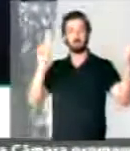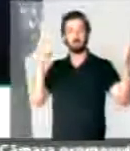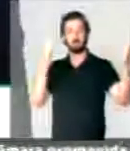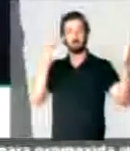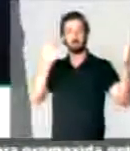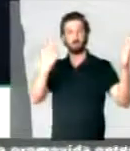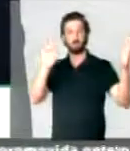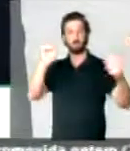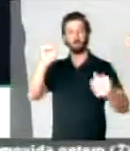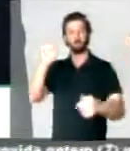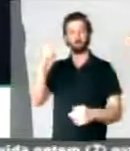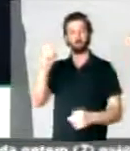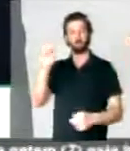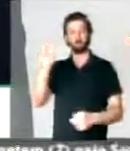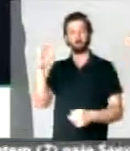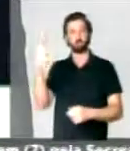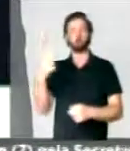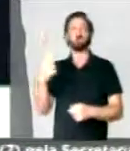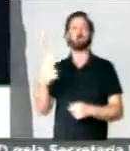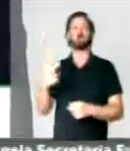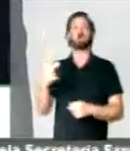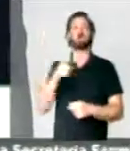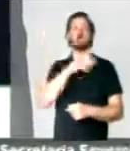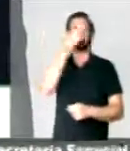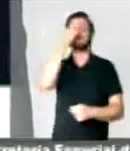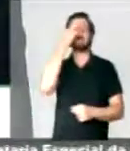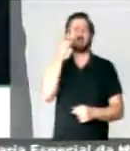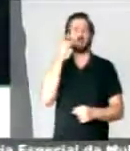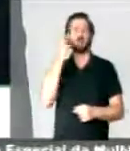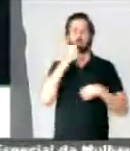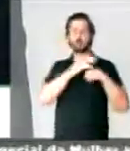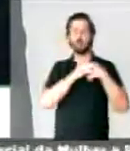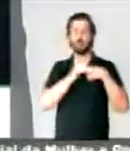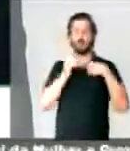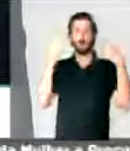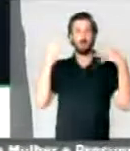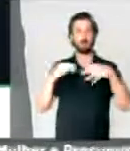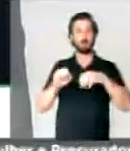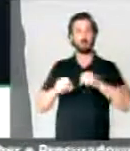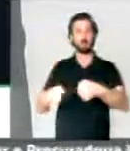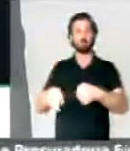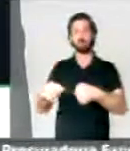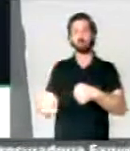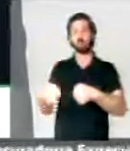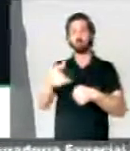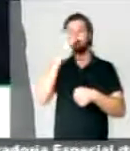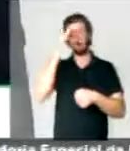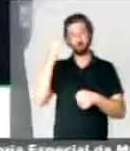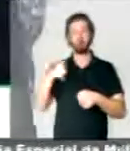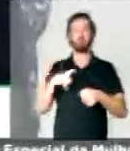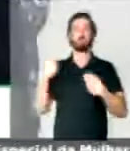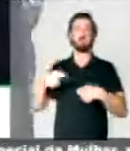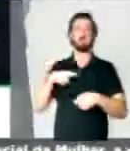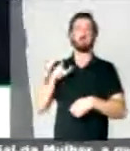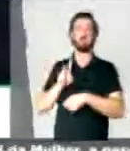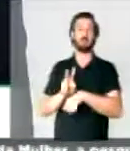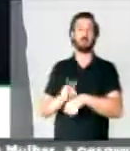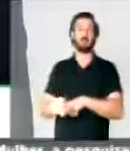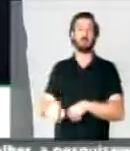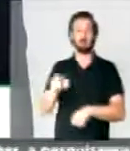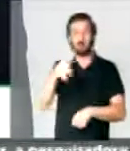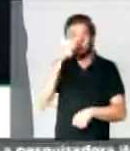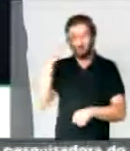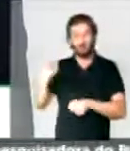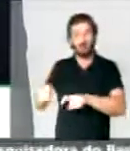com muita sabedoria, com muito carinho, muita atenção, defendendo aqueles que precisam ser defendidos nessa casa, que é o homem